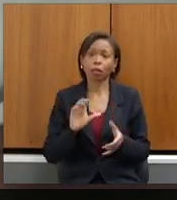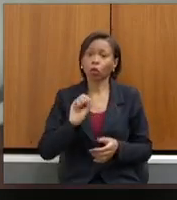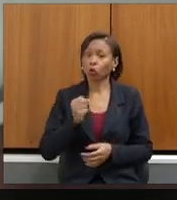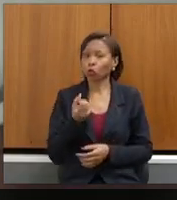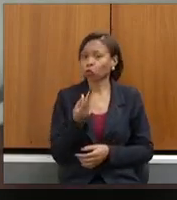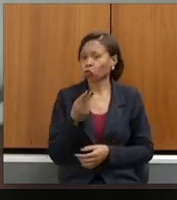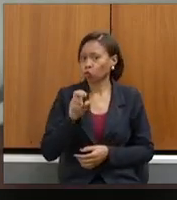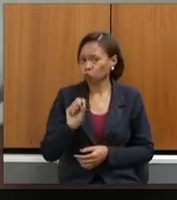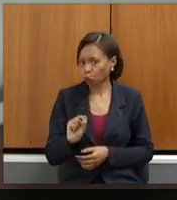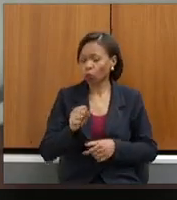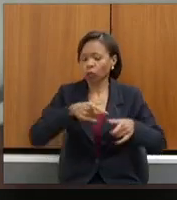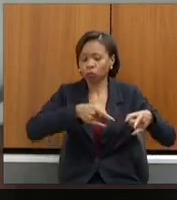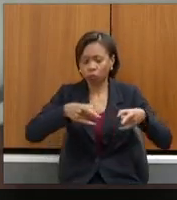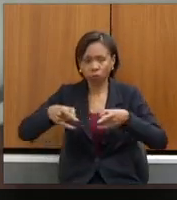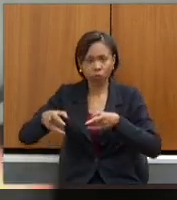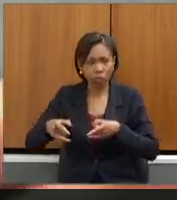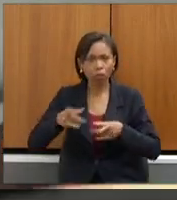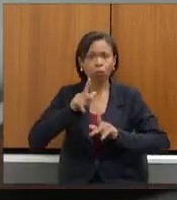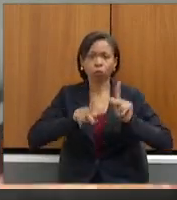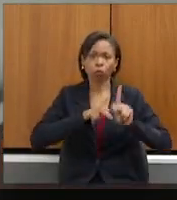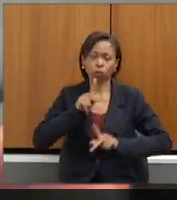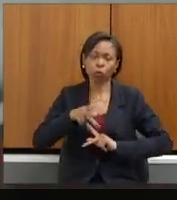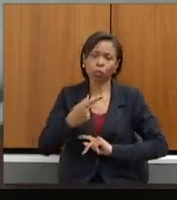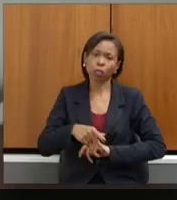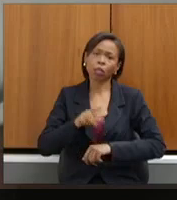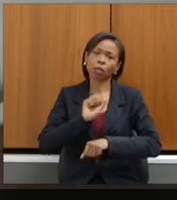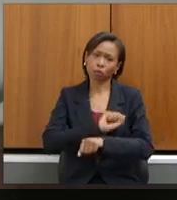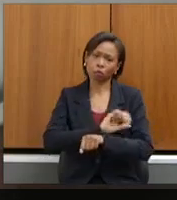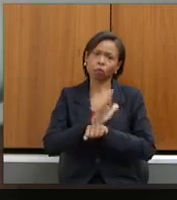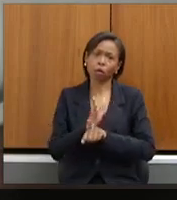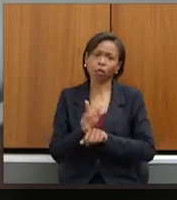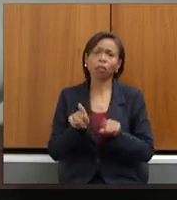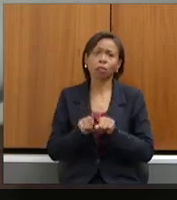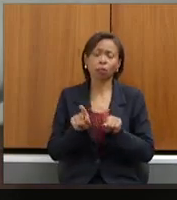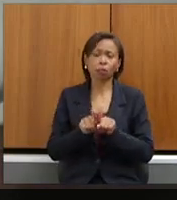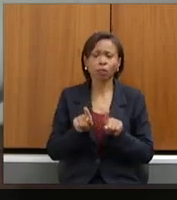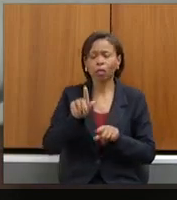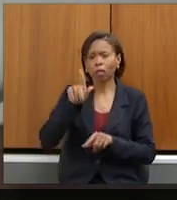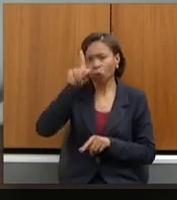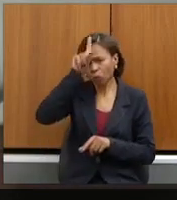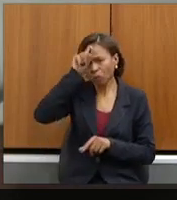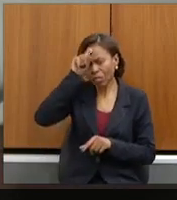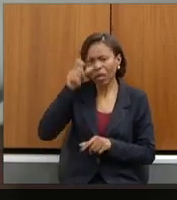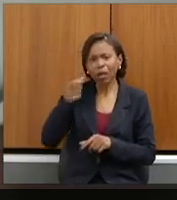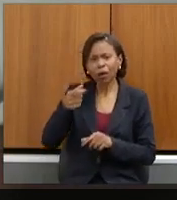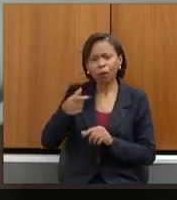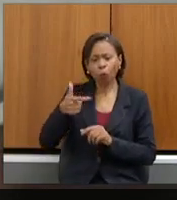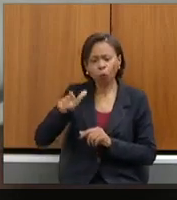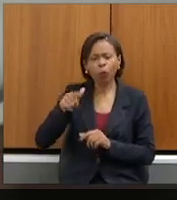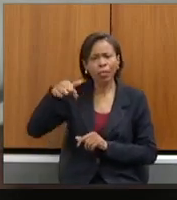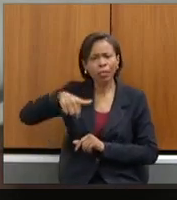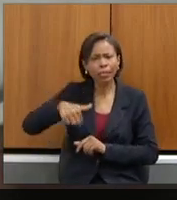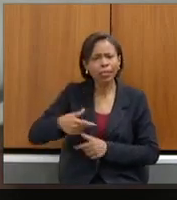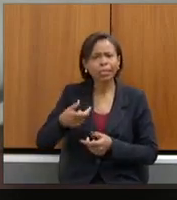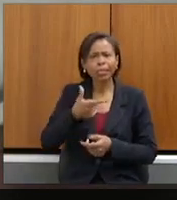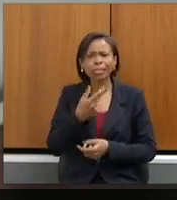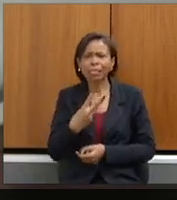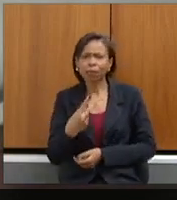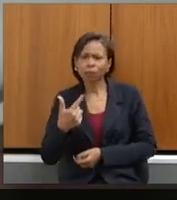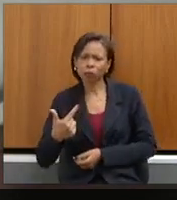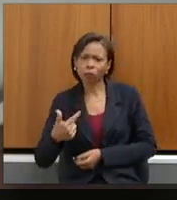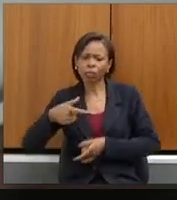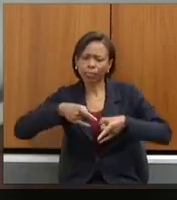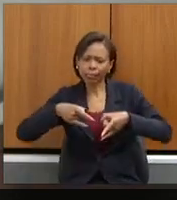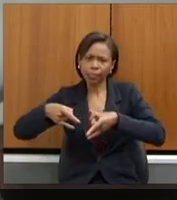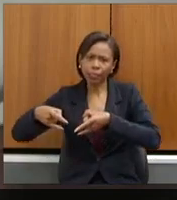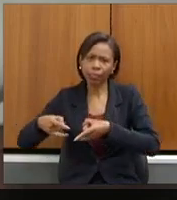o prefeito Roberto sobrinho já abriu o leite do hospital de retaguarda com 30 em dois meses foram contratados mas sim tem dois